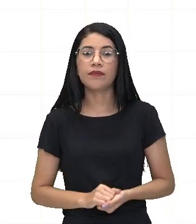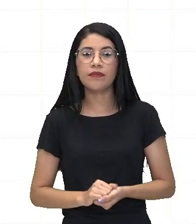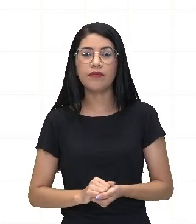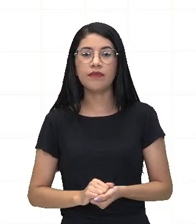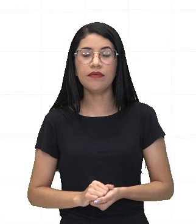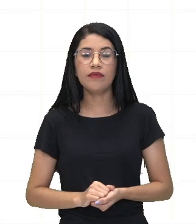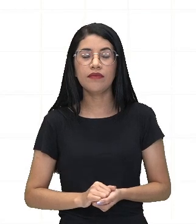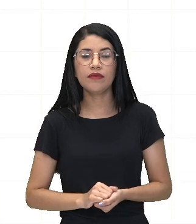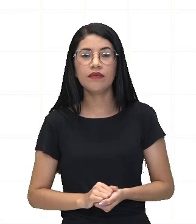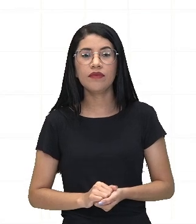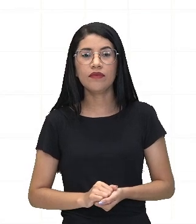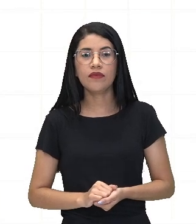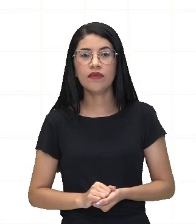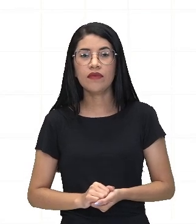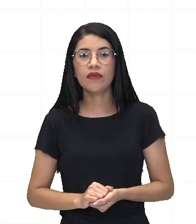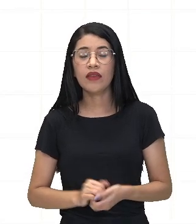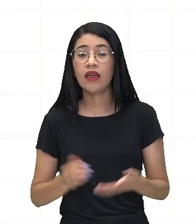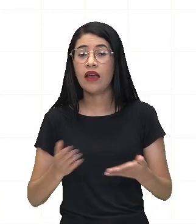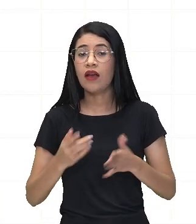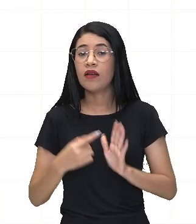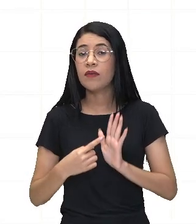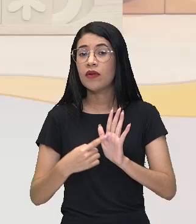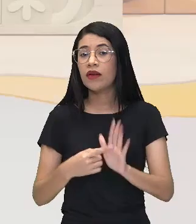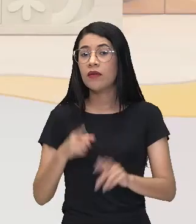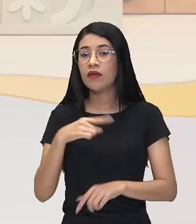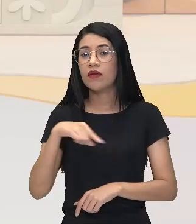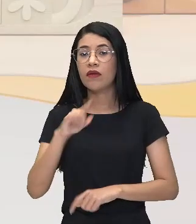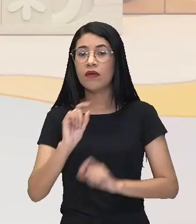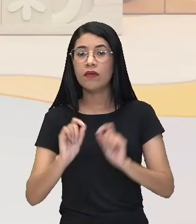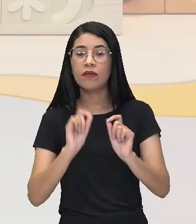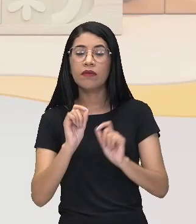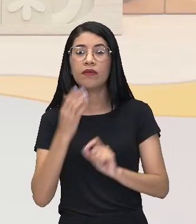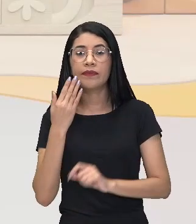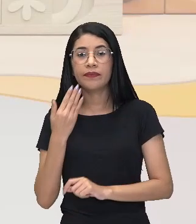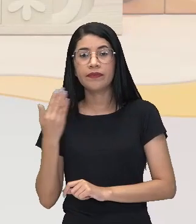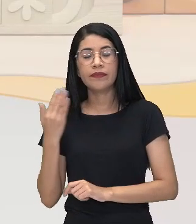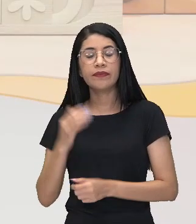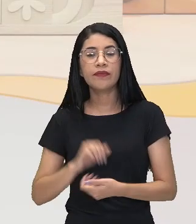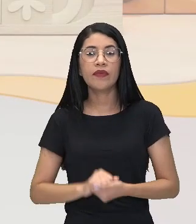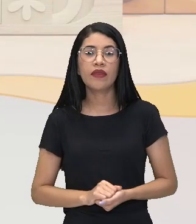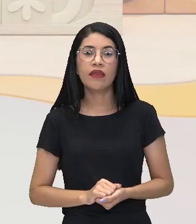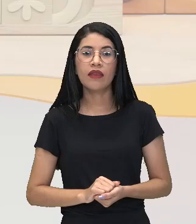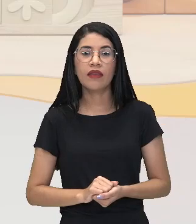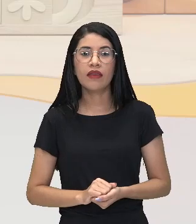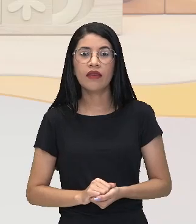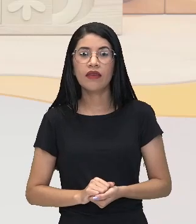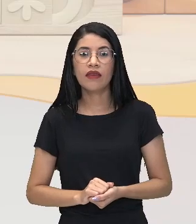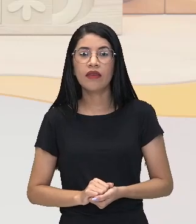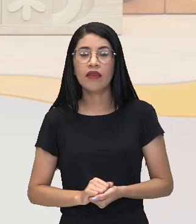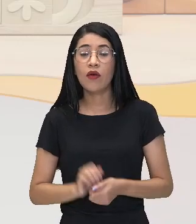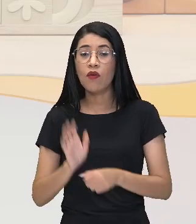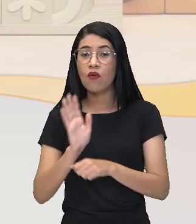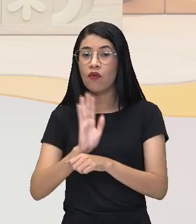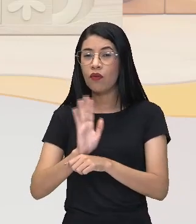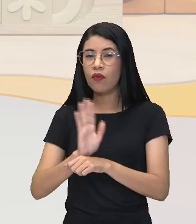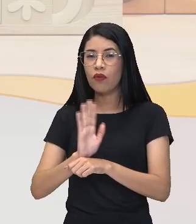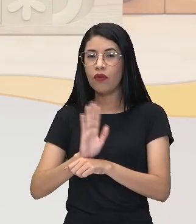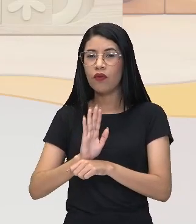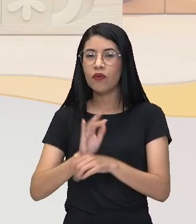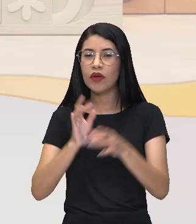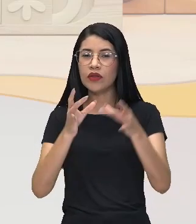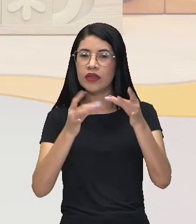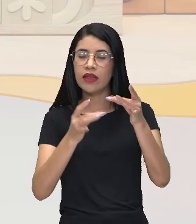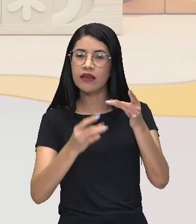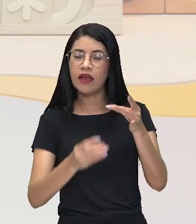E agora eu trouxe aqui, eu quero mostrar para vocês, certo? Vou mostrar para vocês um vídeo do